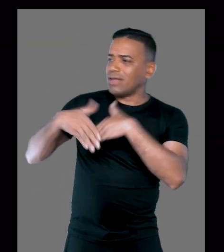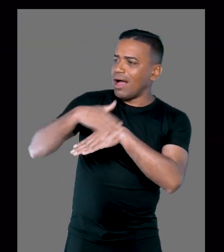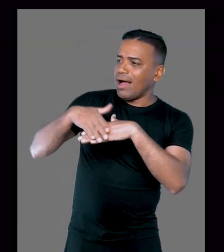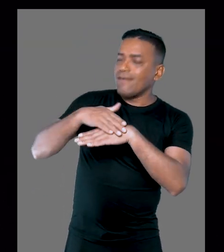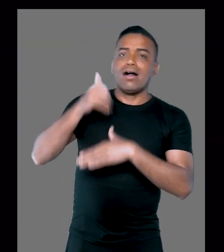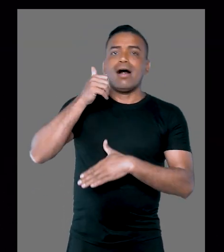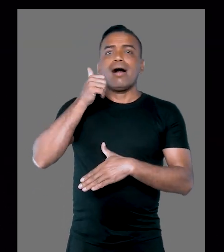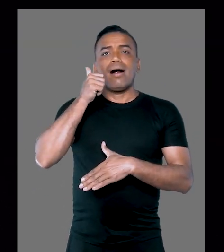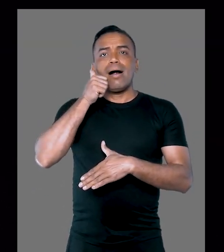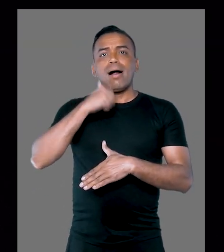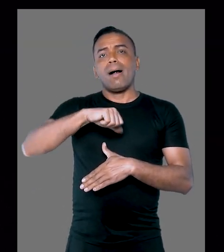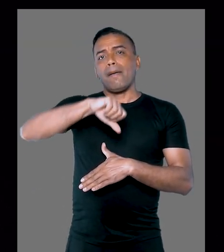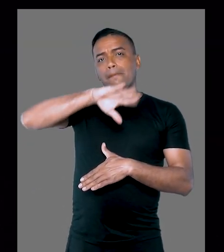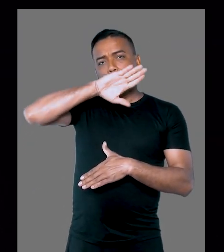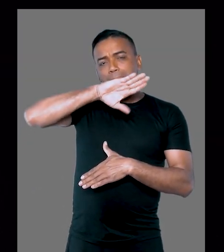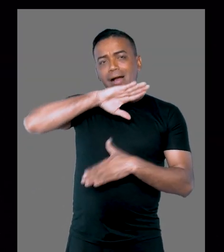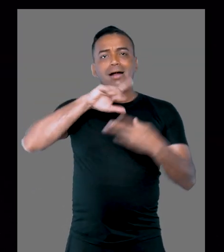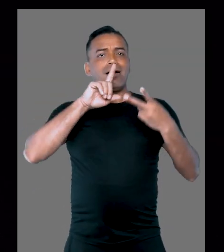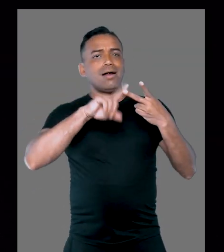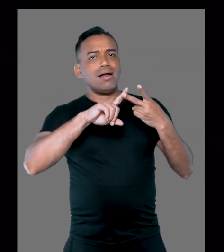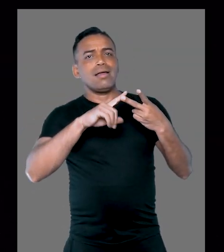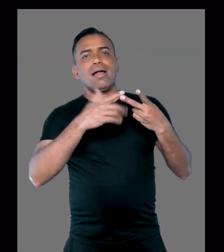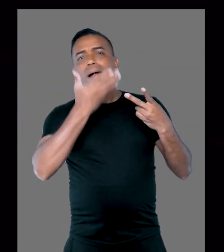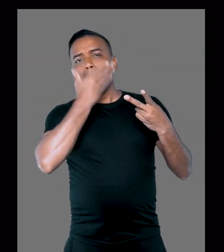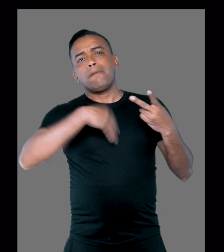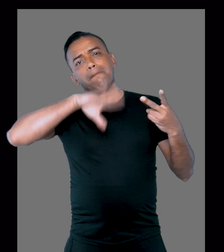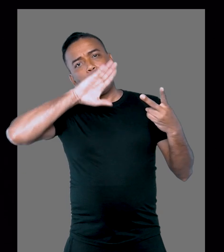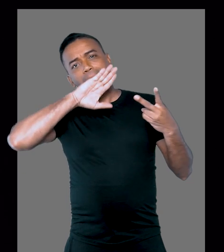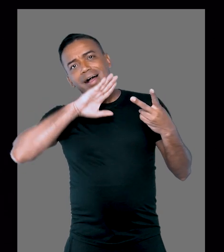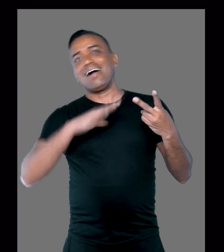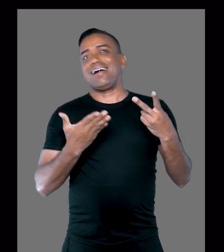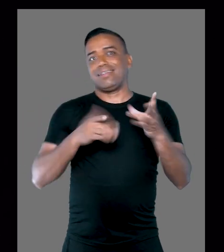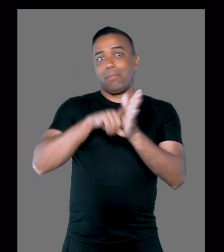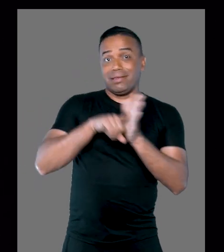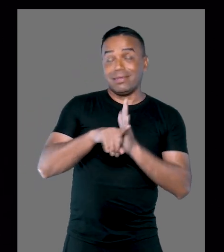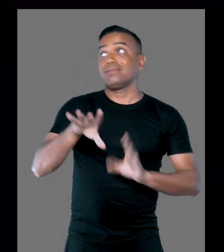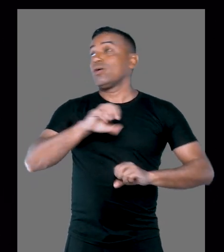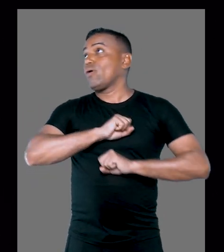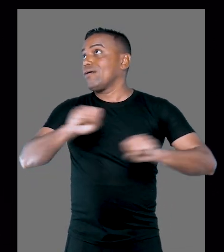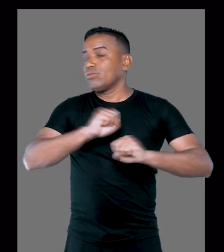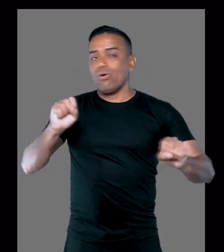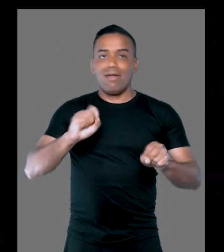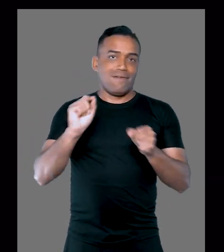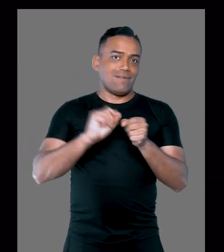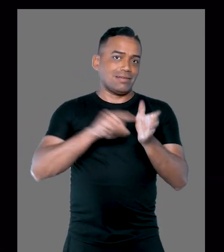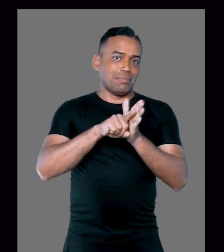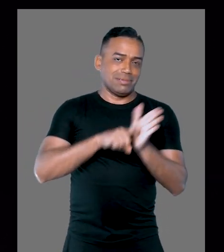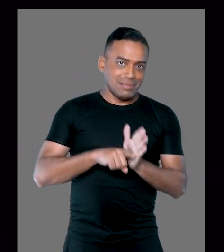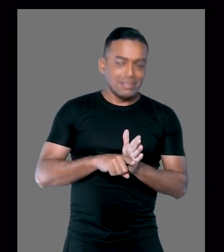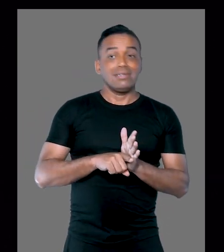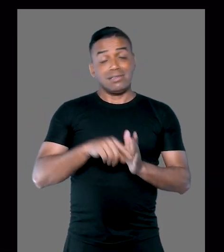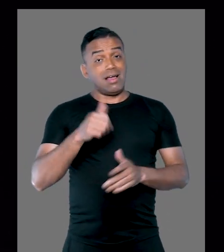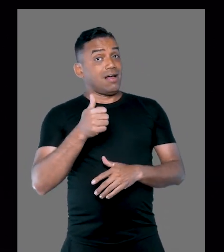meu pai. E, claro, depois fazia a pesquisa mais a fundo. Mas de todas as pesquisas que eu mais gostei de fazer, além da vida da minha avó e dos